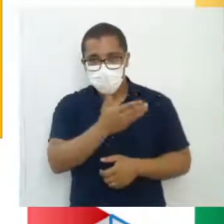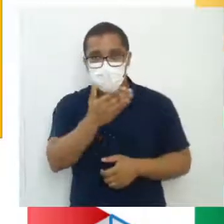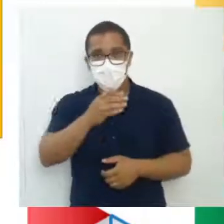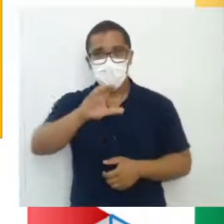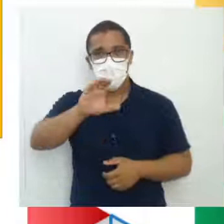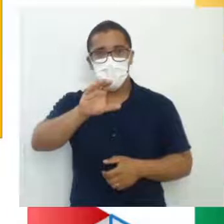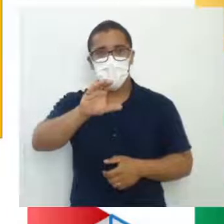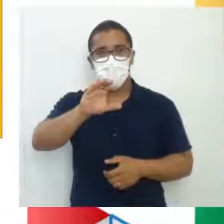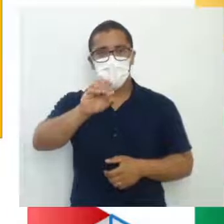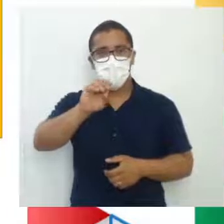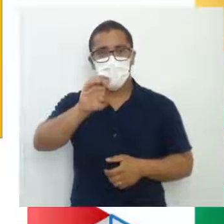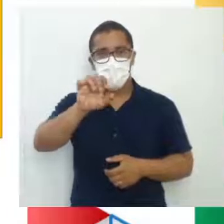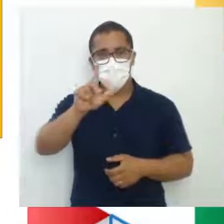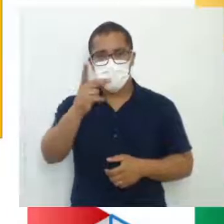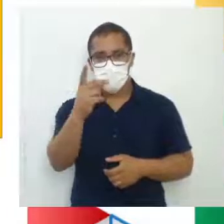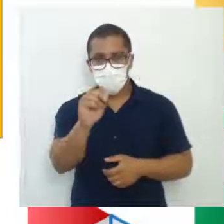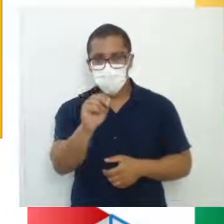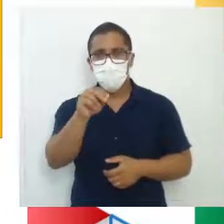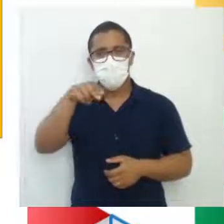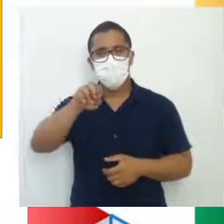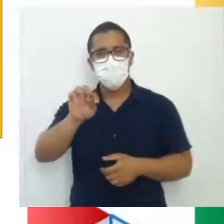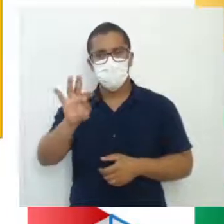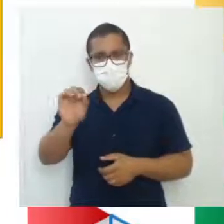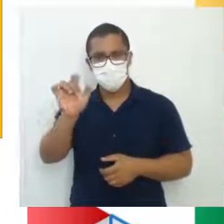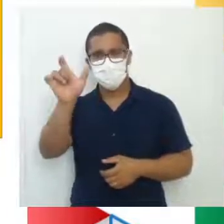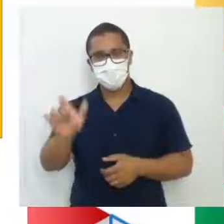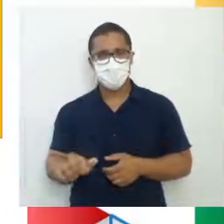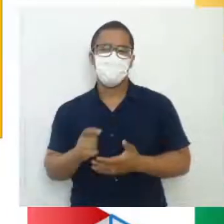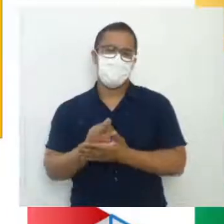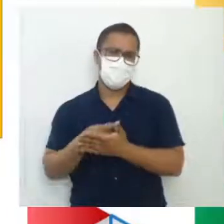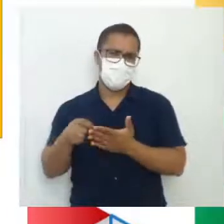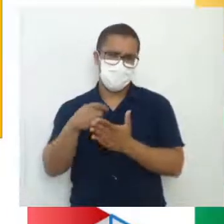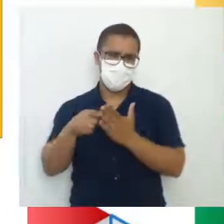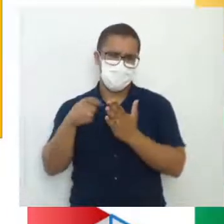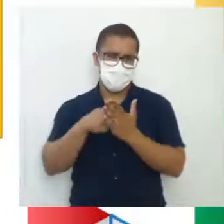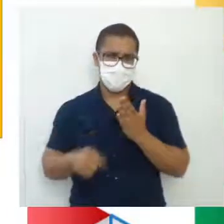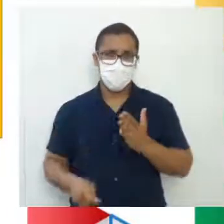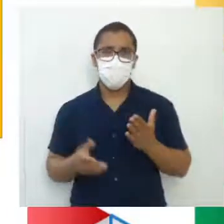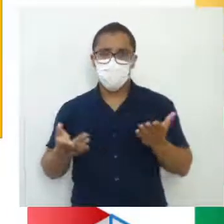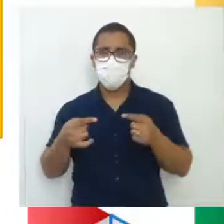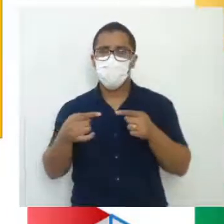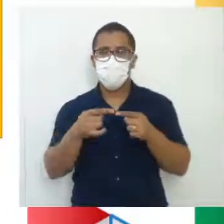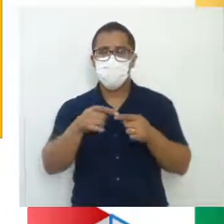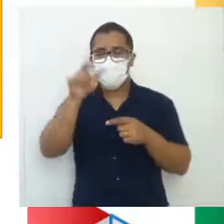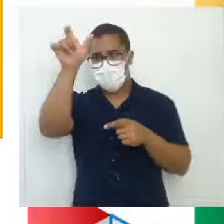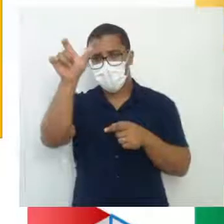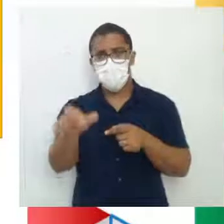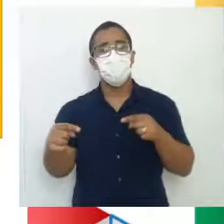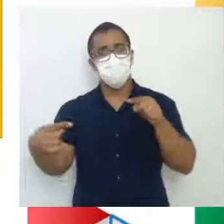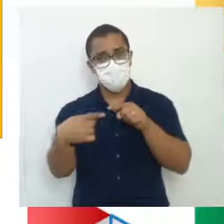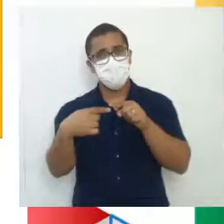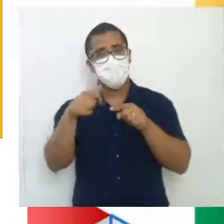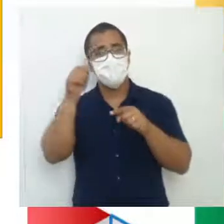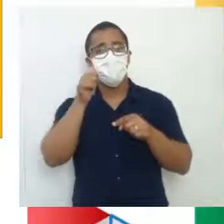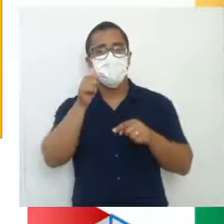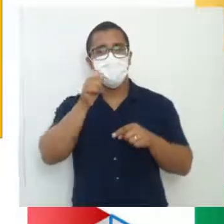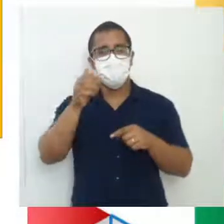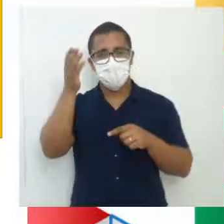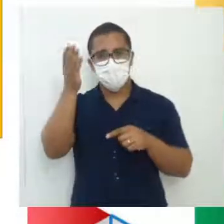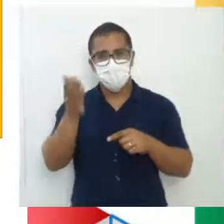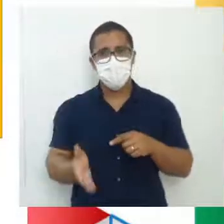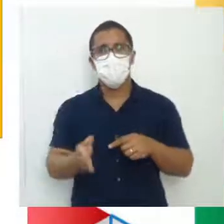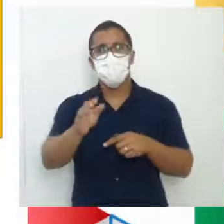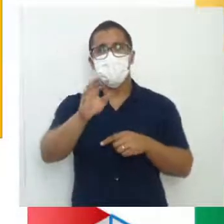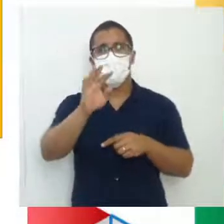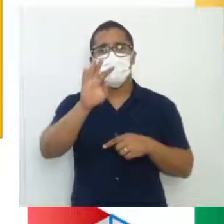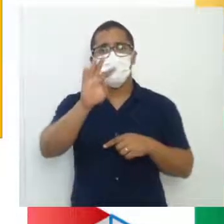justamente a questão da caridade. Isso tem muito a ver com a personalidade homenageada de hoje, a Tia